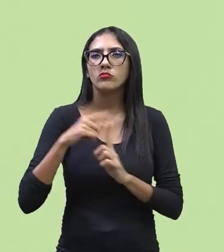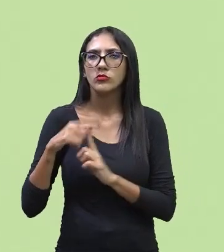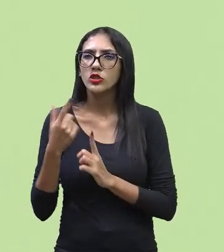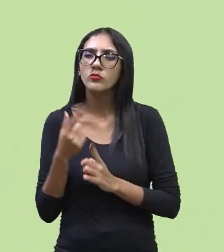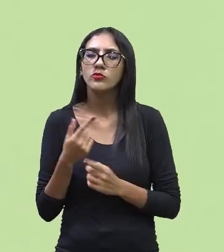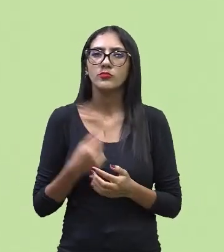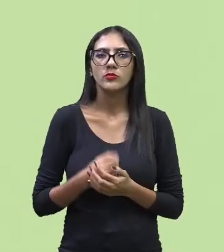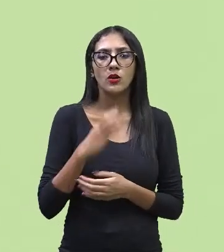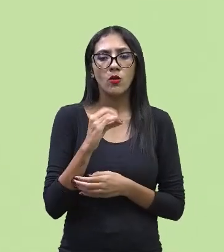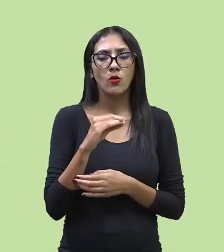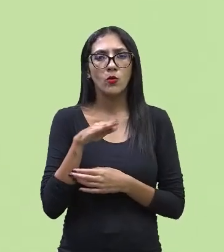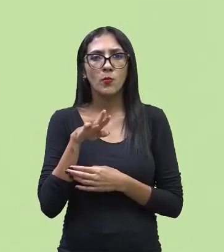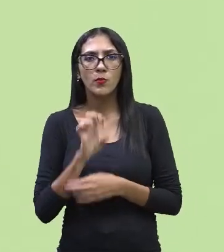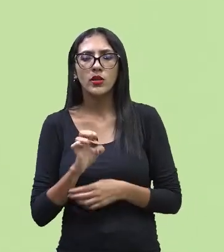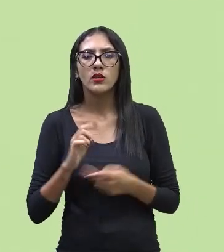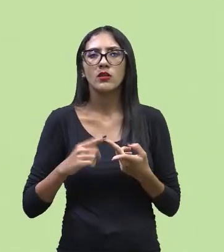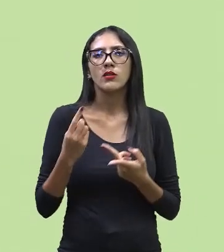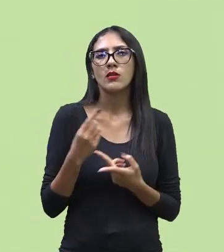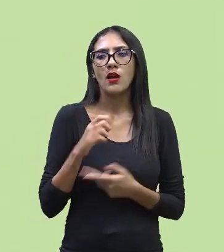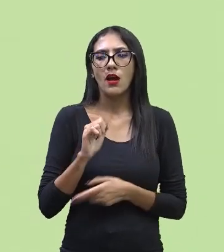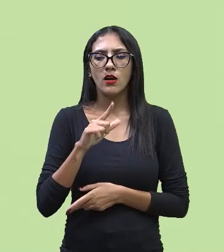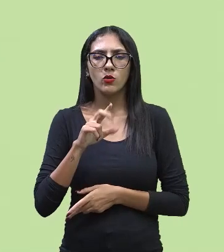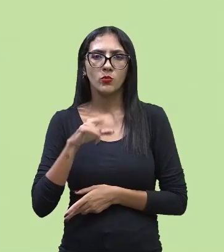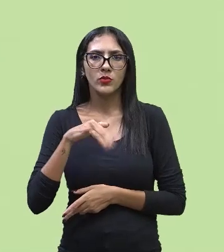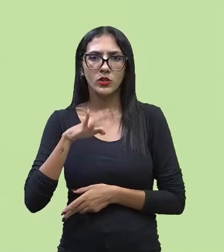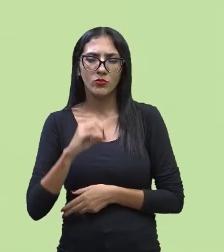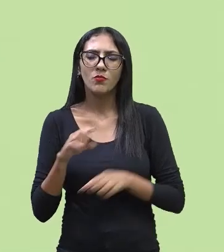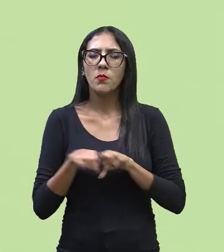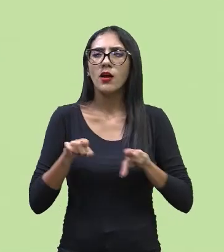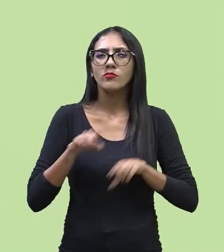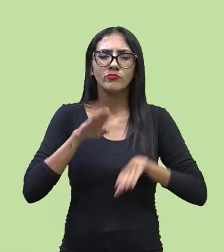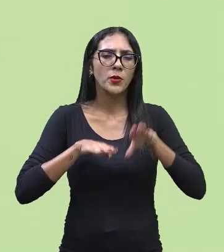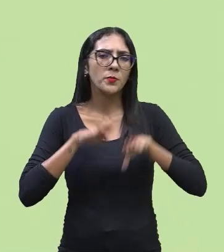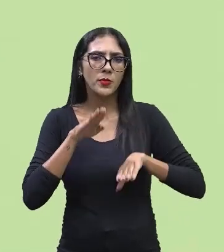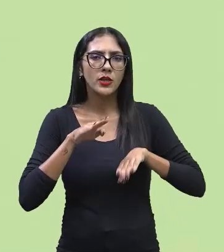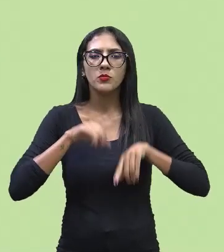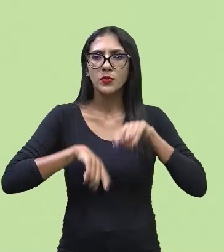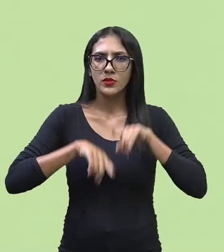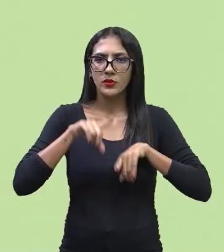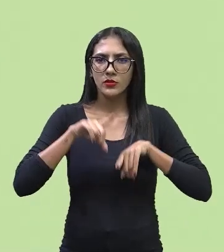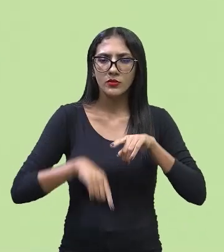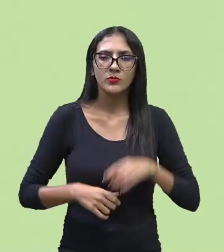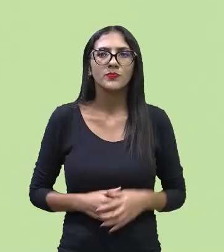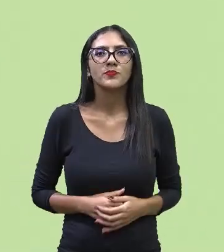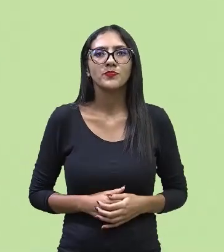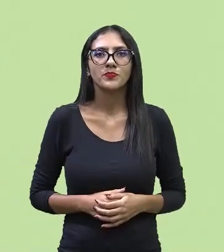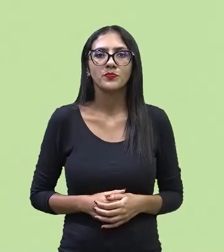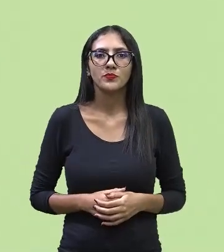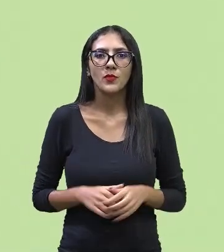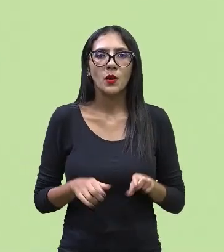alumínio, ferro, aí vai depender do minério que a gente está analisando. Só que assim, não